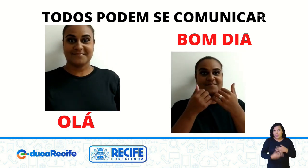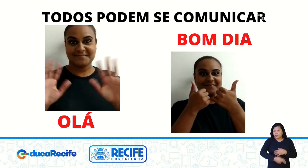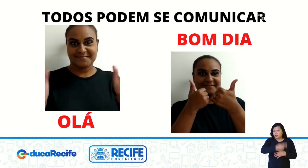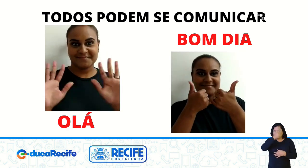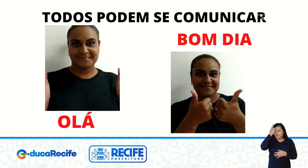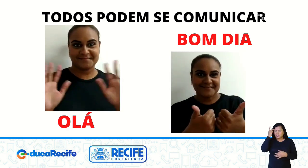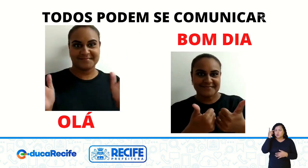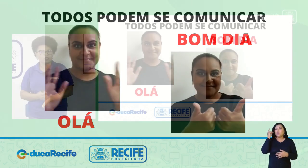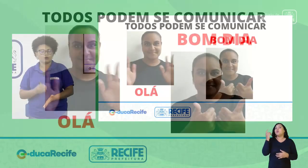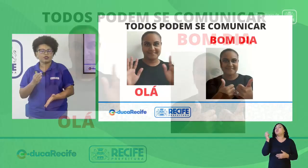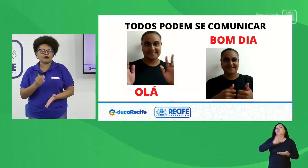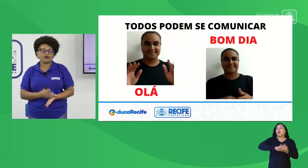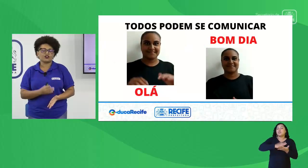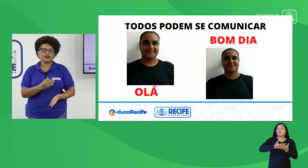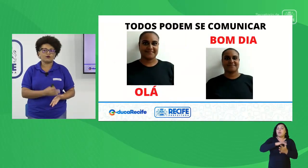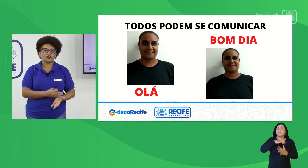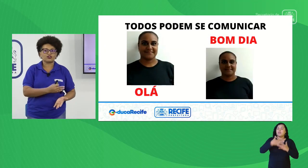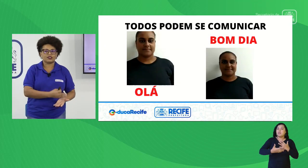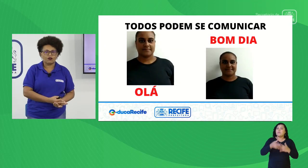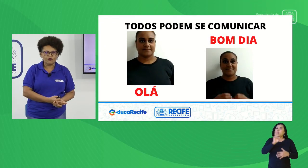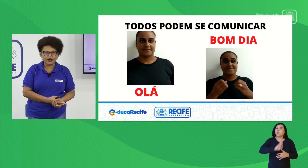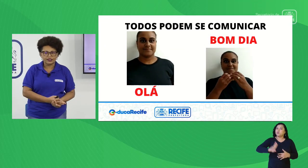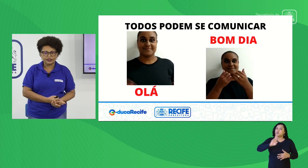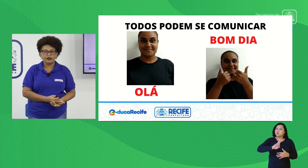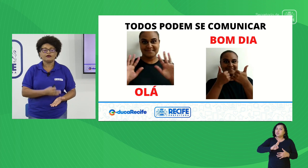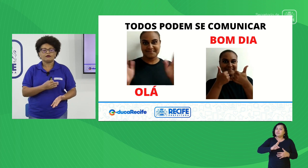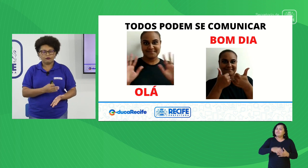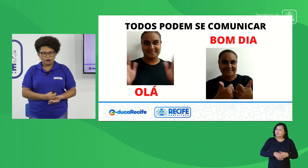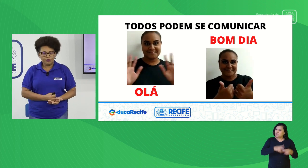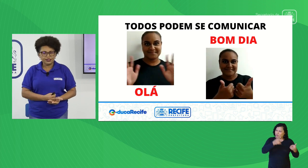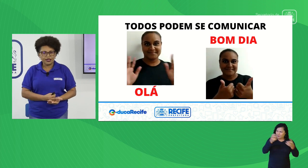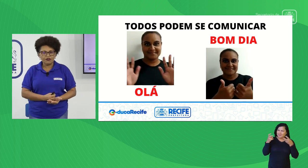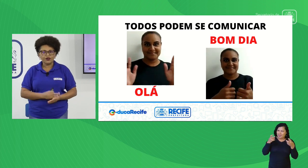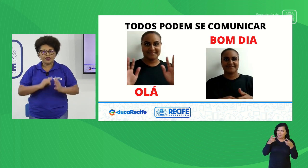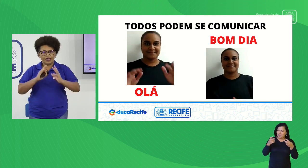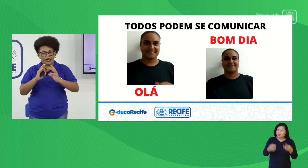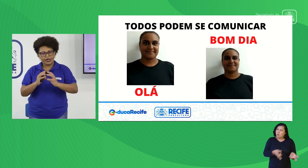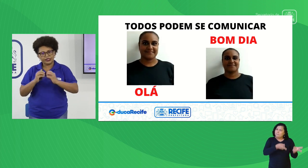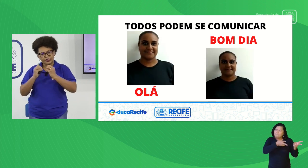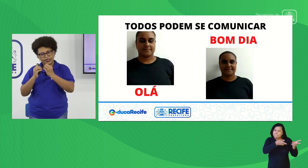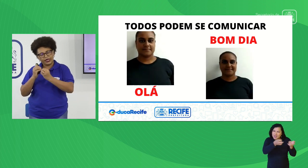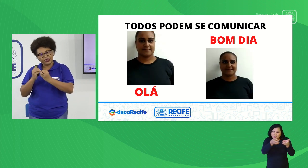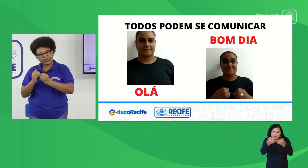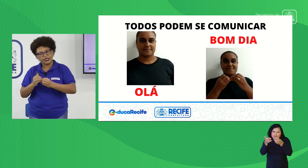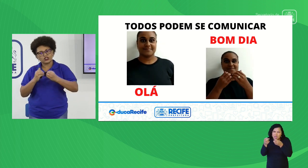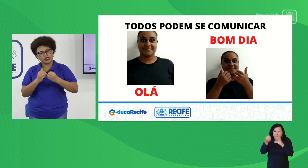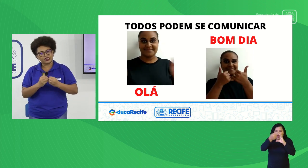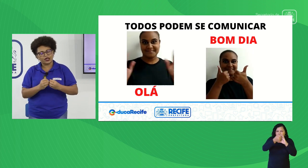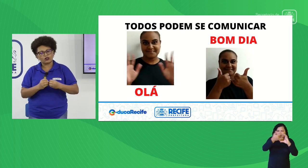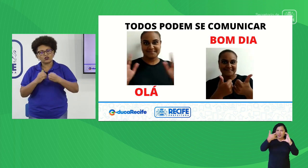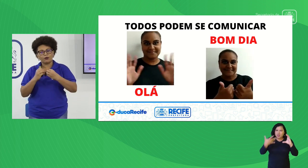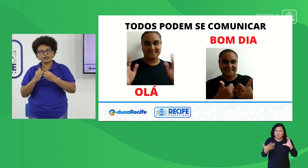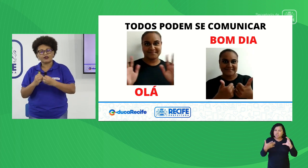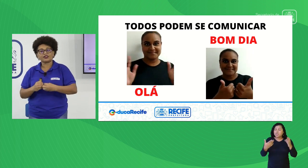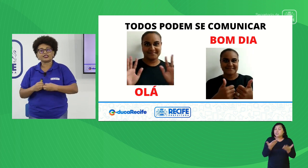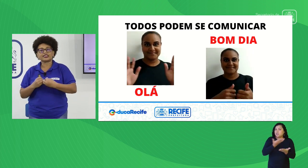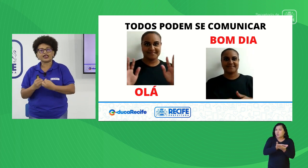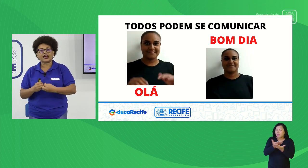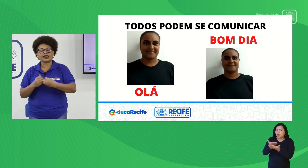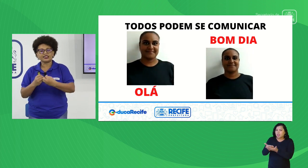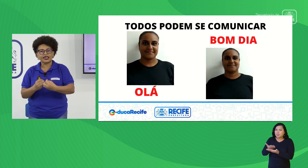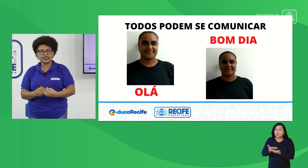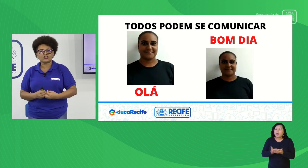fazem essa tradução através da linguagem de sinal fazem? Observem essas características das aulas e observem